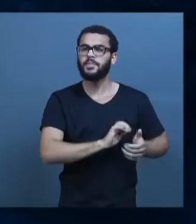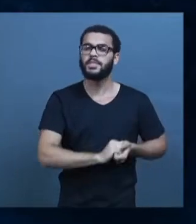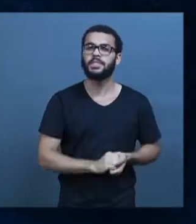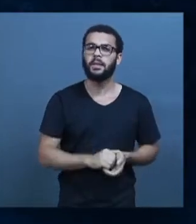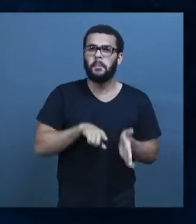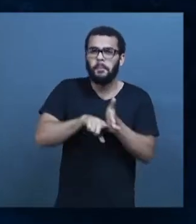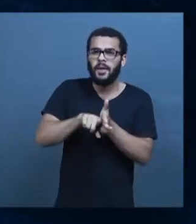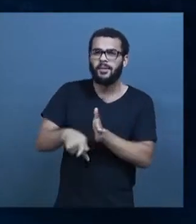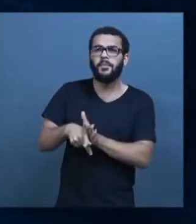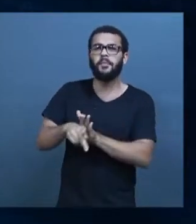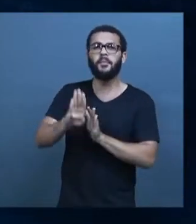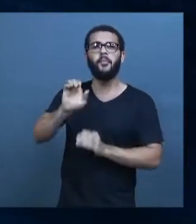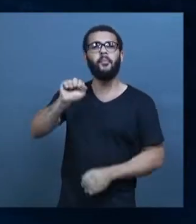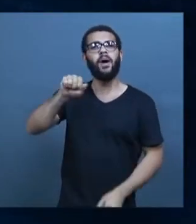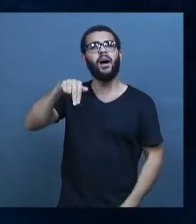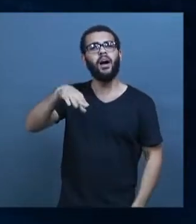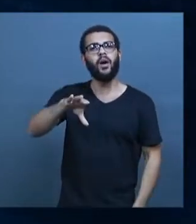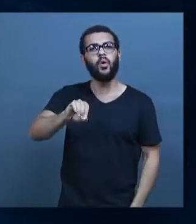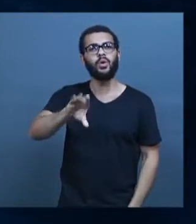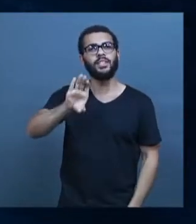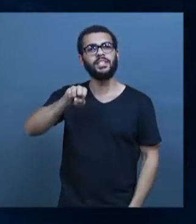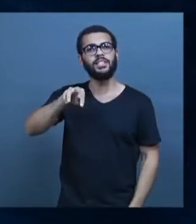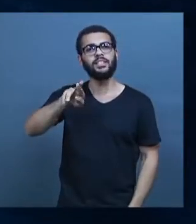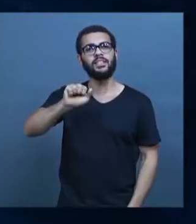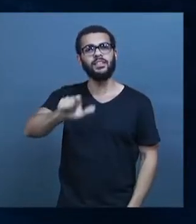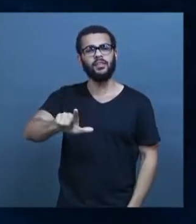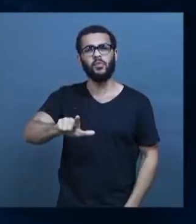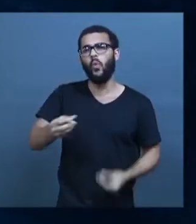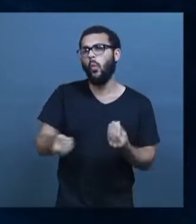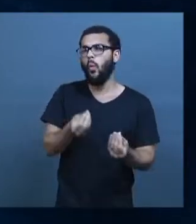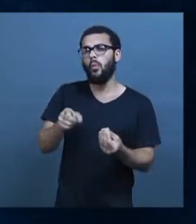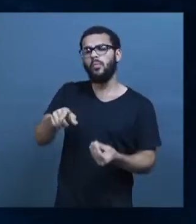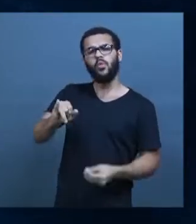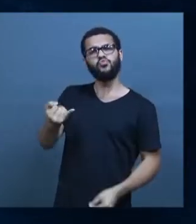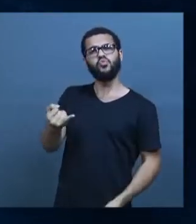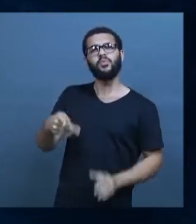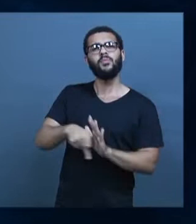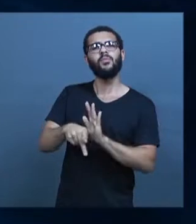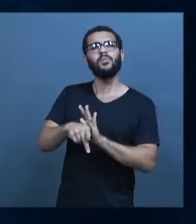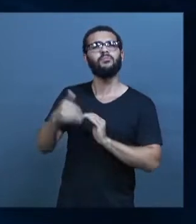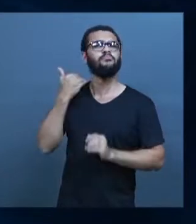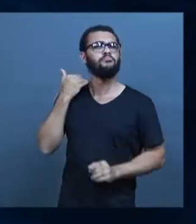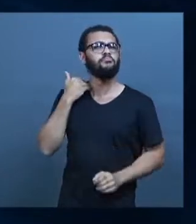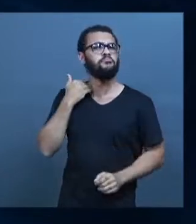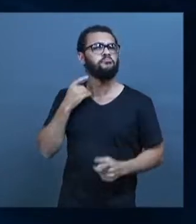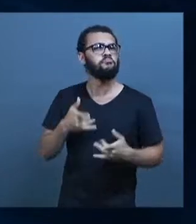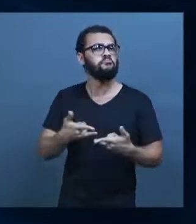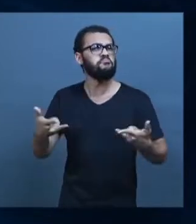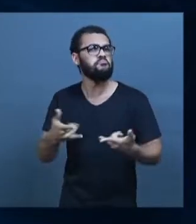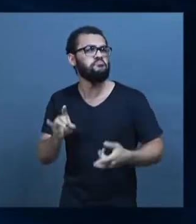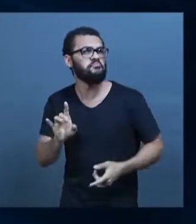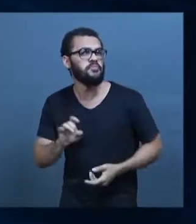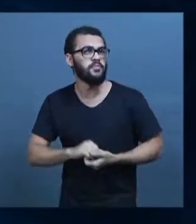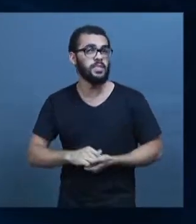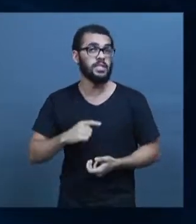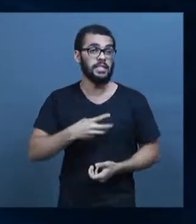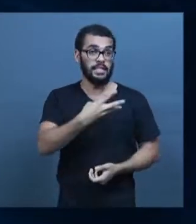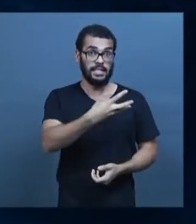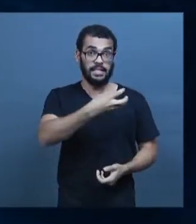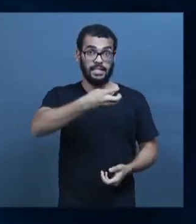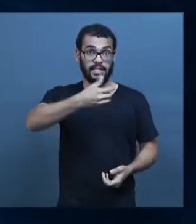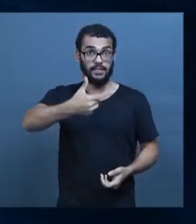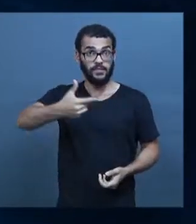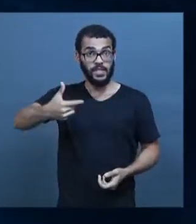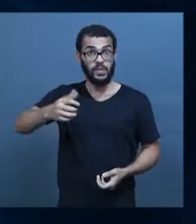do Banco Central, a taxa média de juros cobrada pelos bancos no cheque especial passou de 322% ao ano